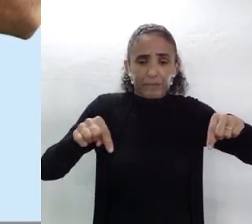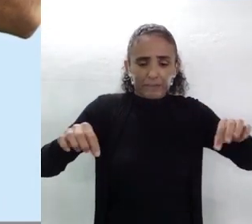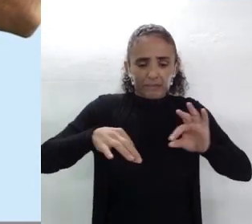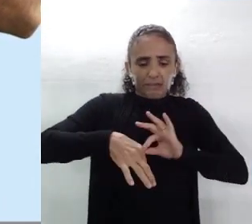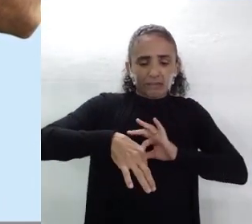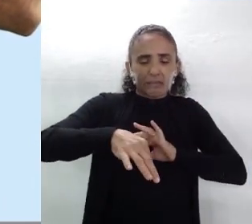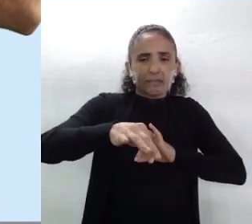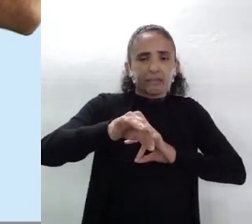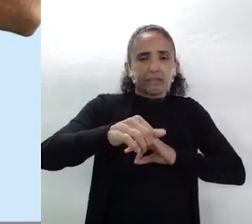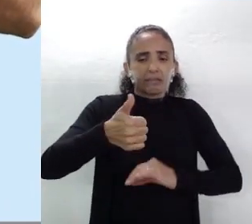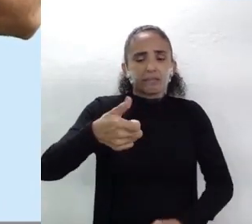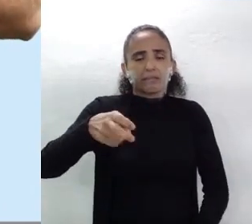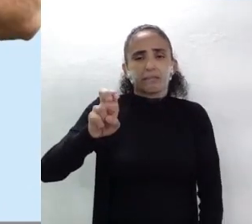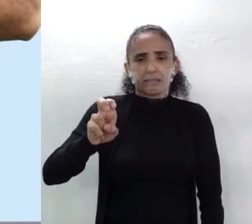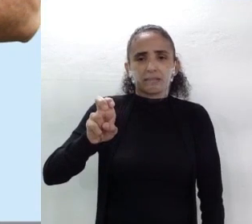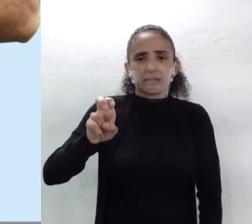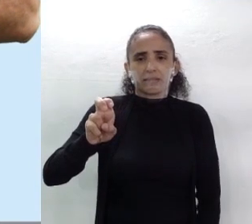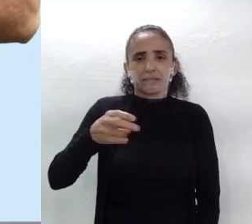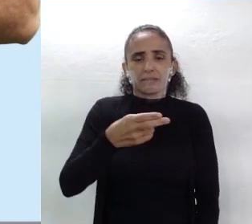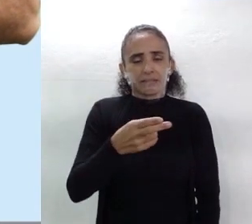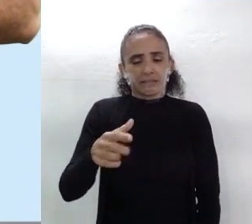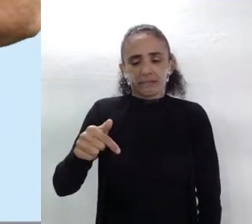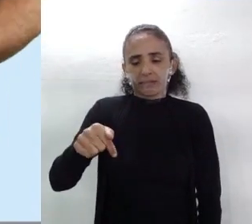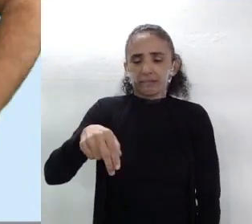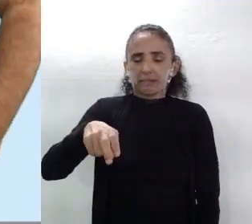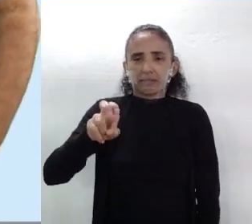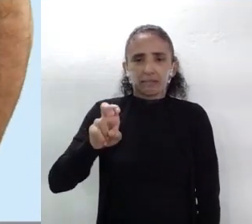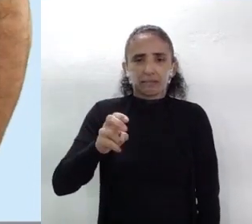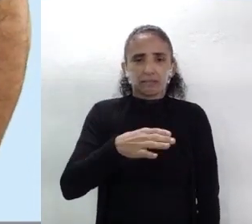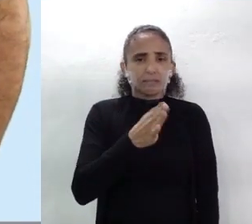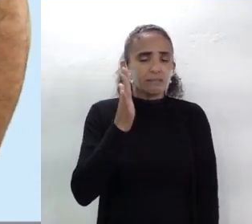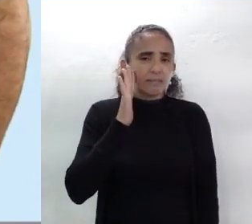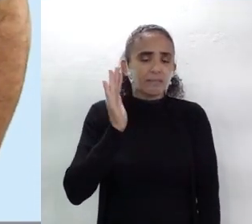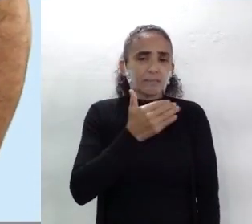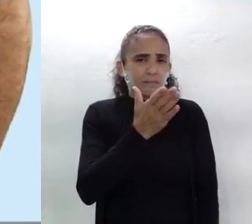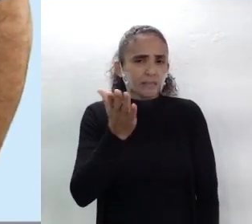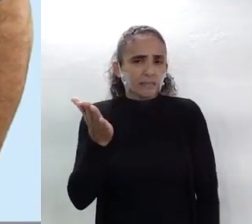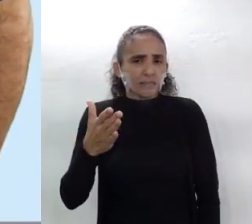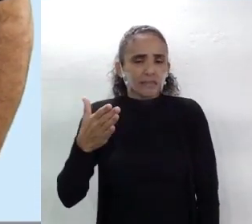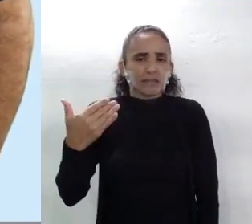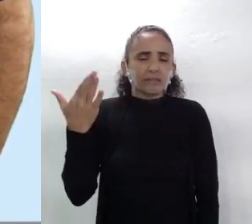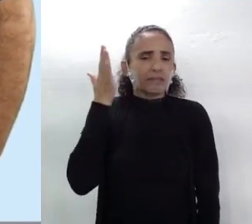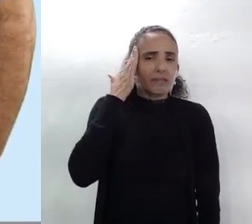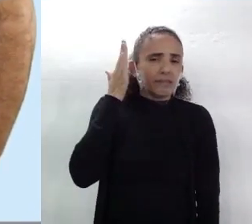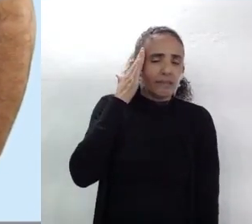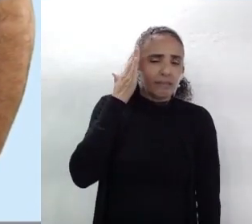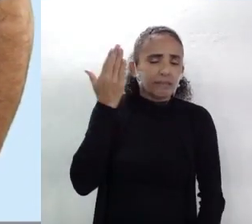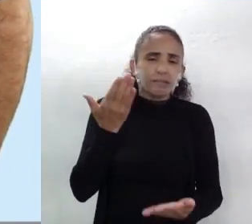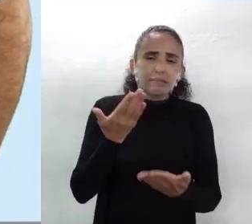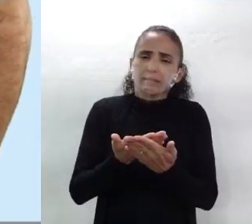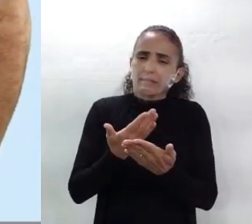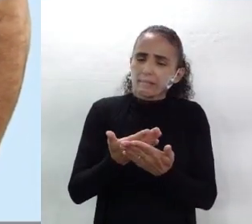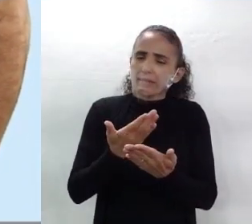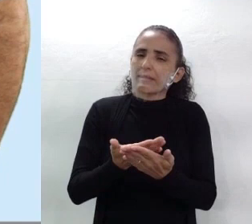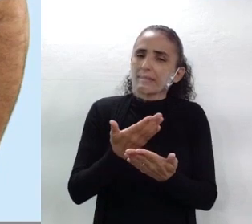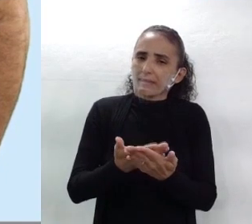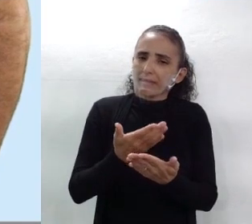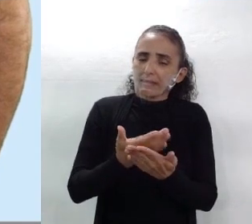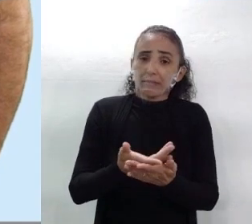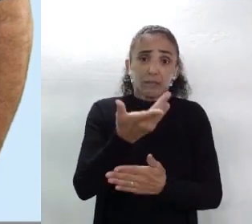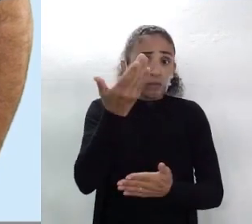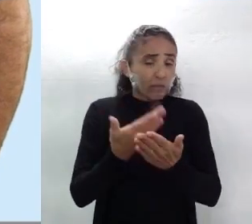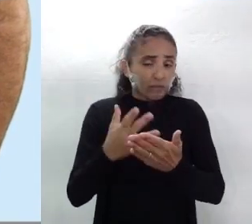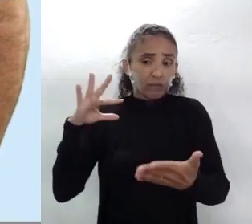largura 15, comprimento 75. Beleza? Espero que vocês tenham entendido tranquilamente essa aula.